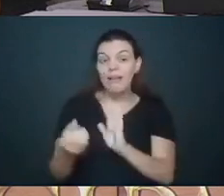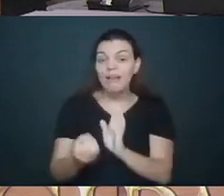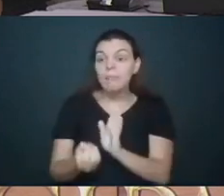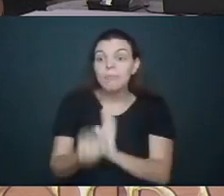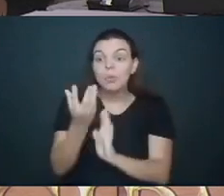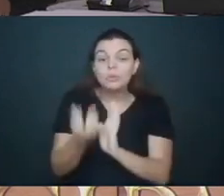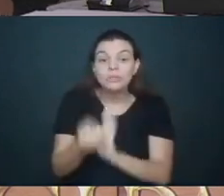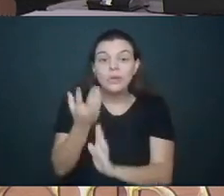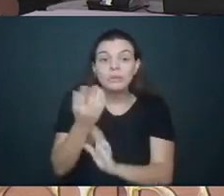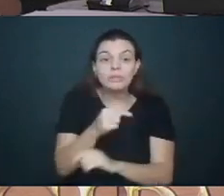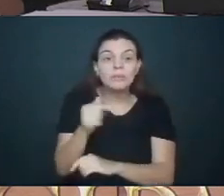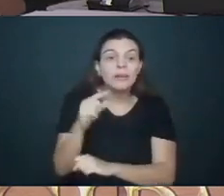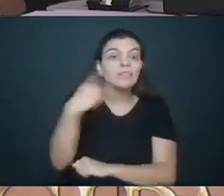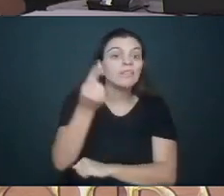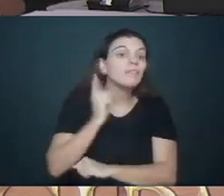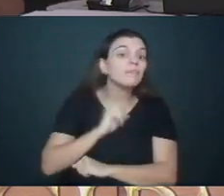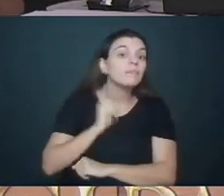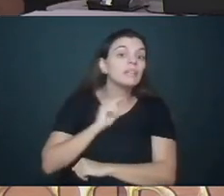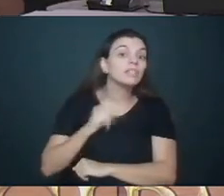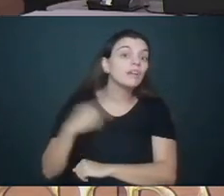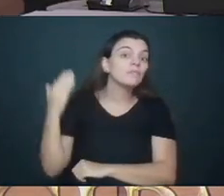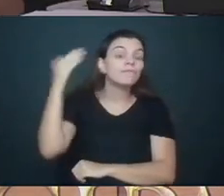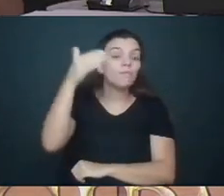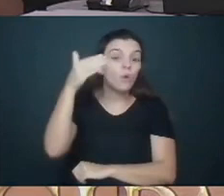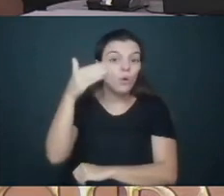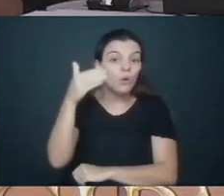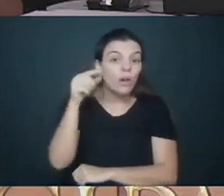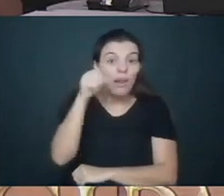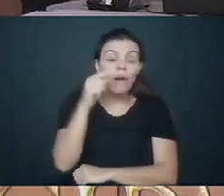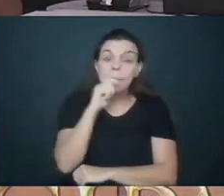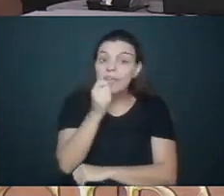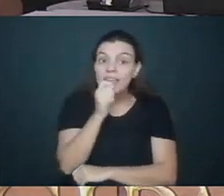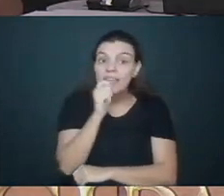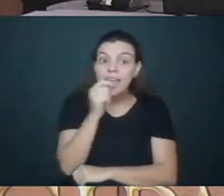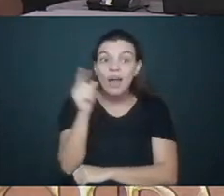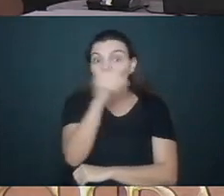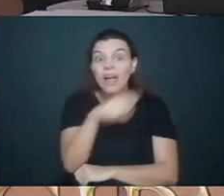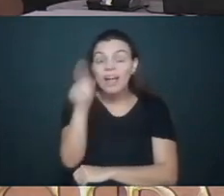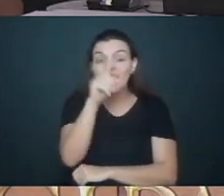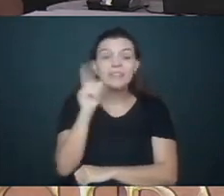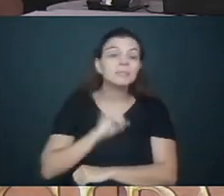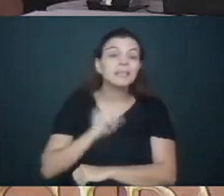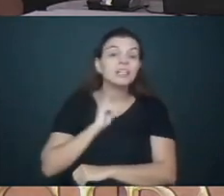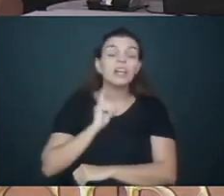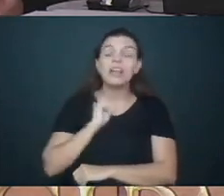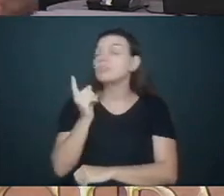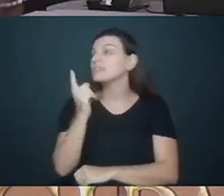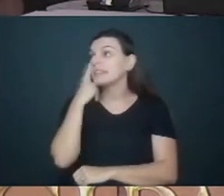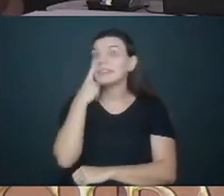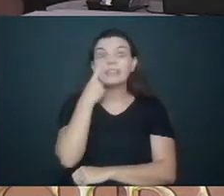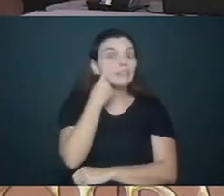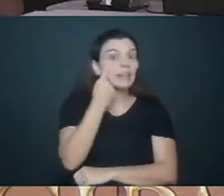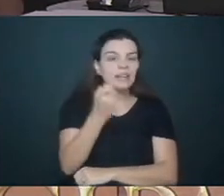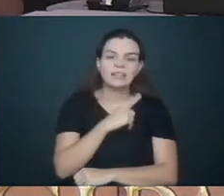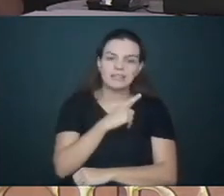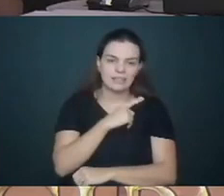para liberar, porque o interesse para o pinhão em Minas Gerais, na Serra da Mantiqueira, vocês não acreditam. E eu nunca também acreditava que